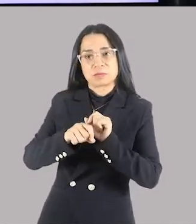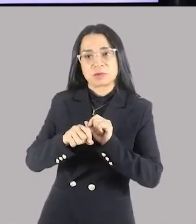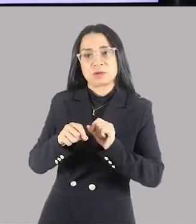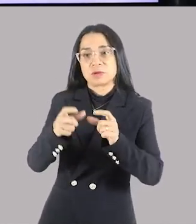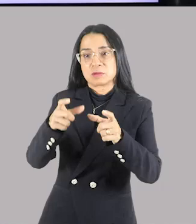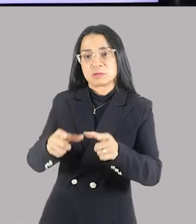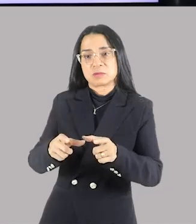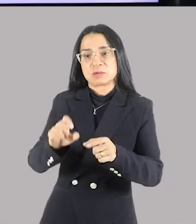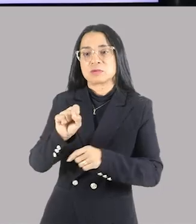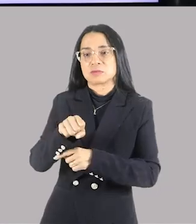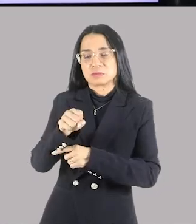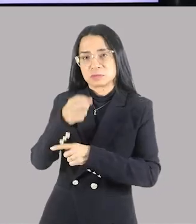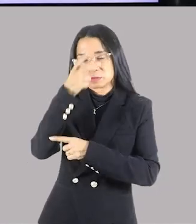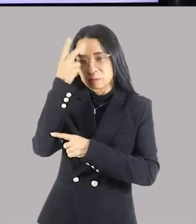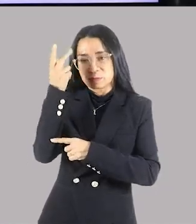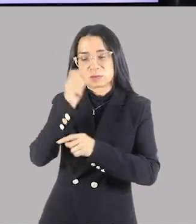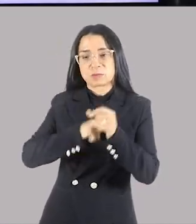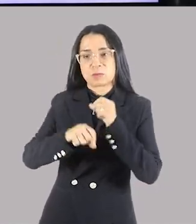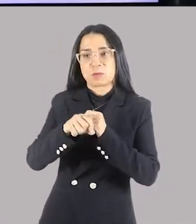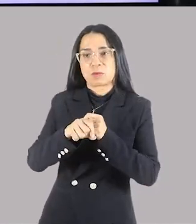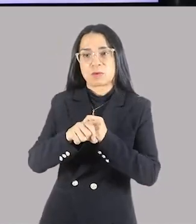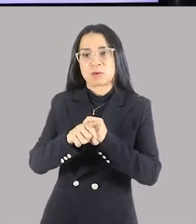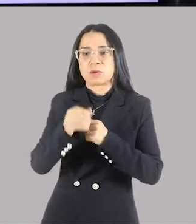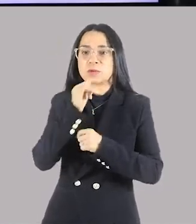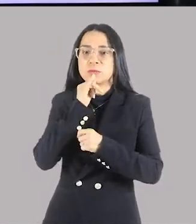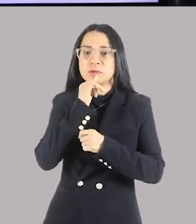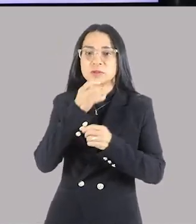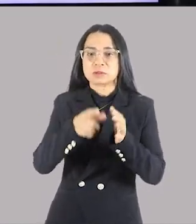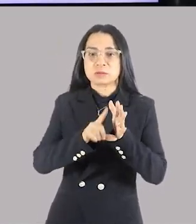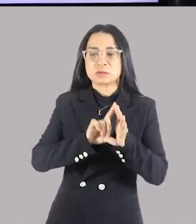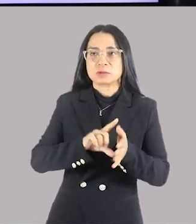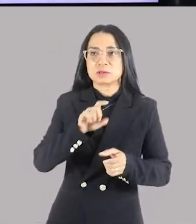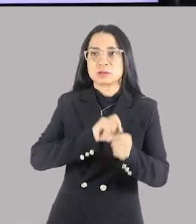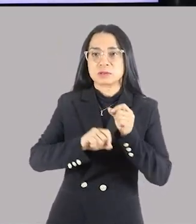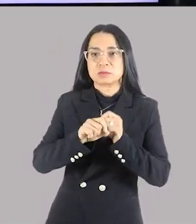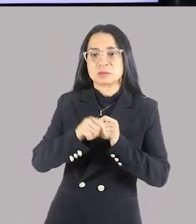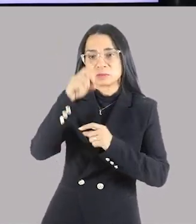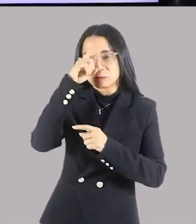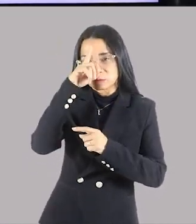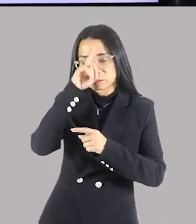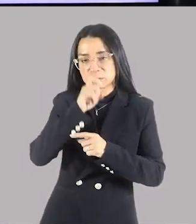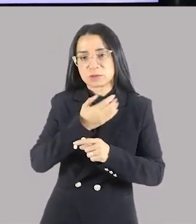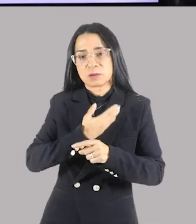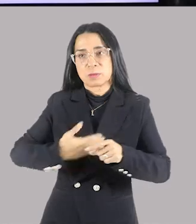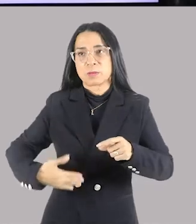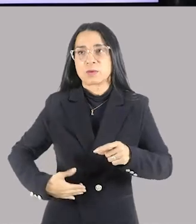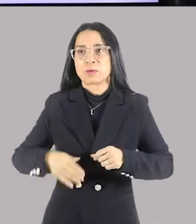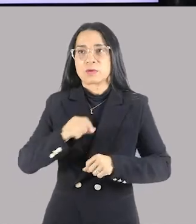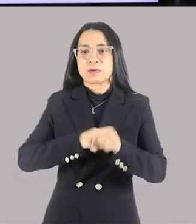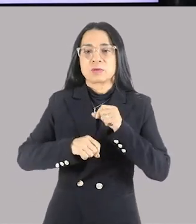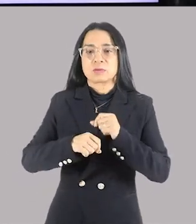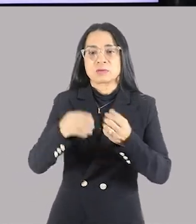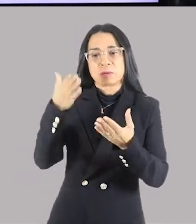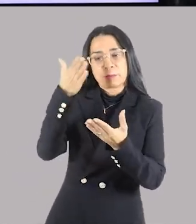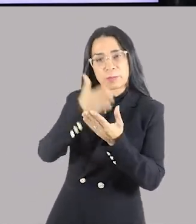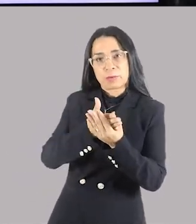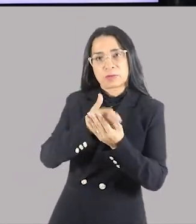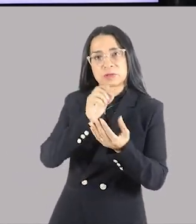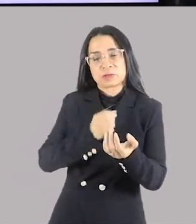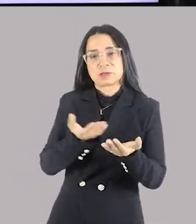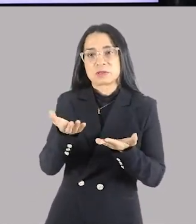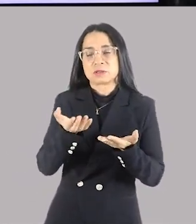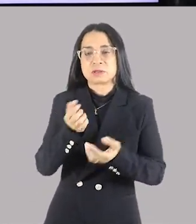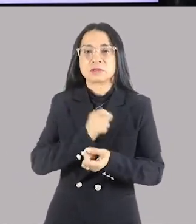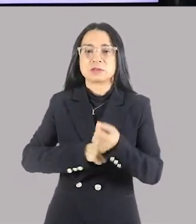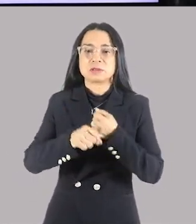é da pessoa. Portanto, naquele exemplo que eu tratei mais cedo, sobre o hospital público, quando se processa o hospital público e se quer